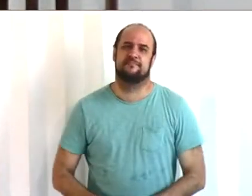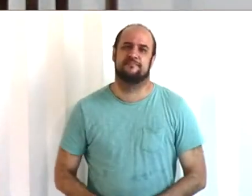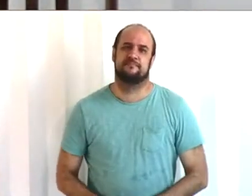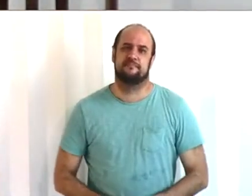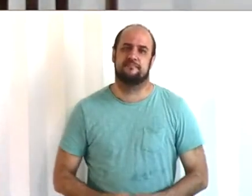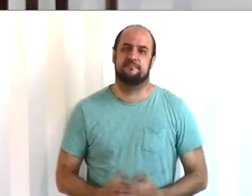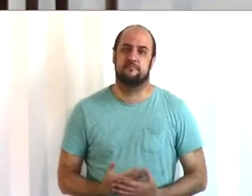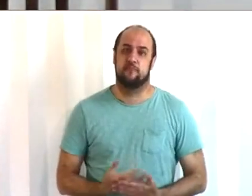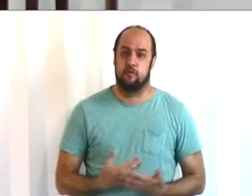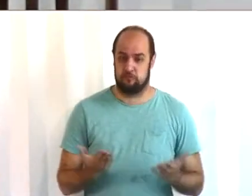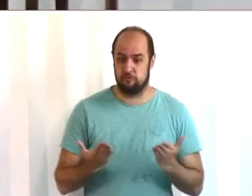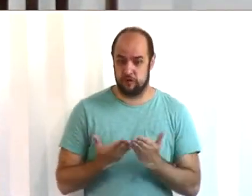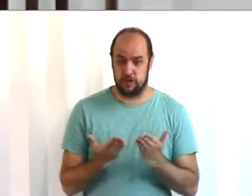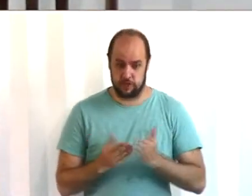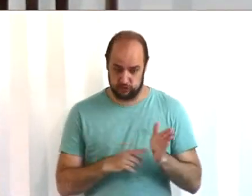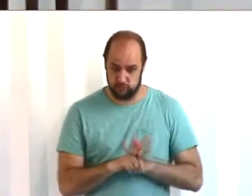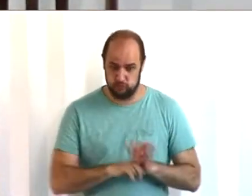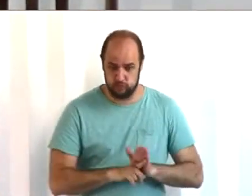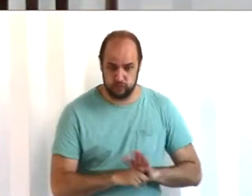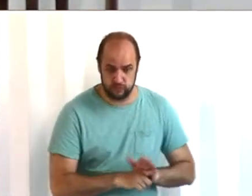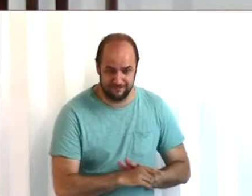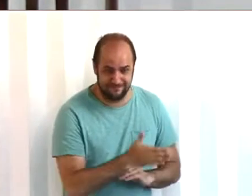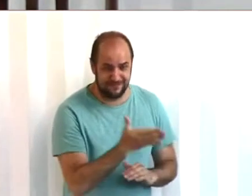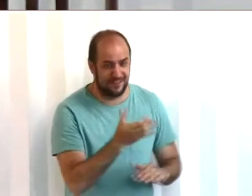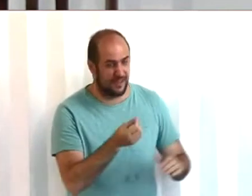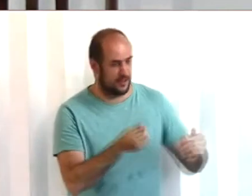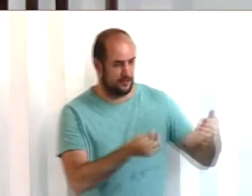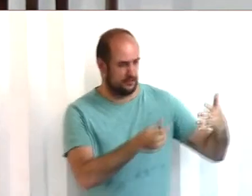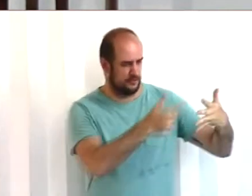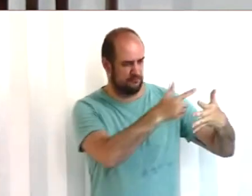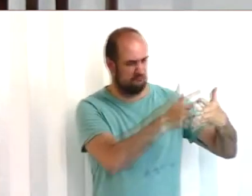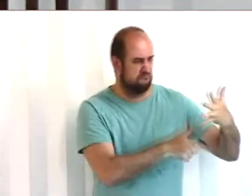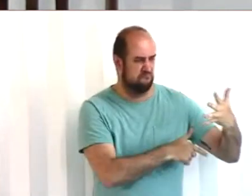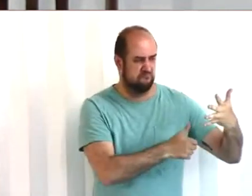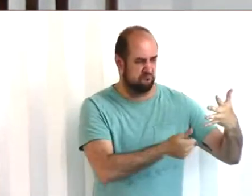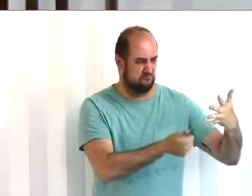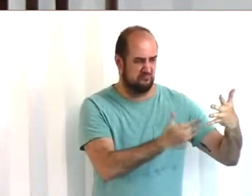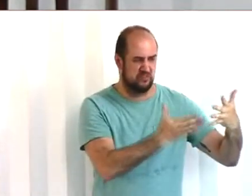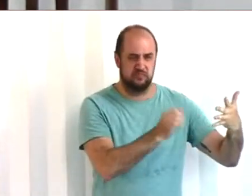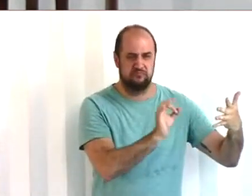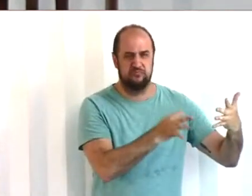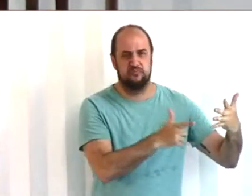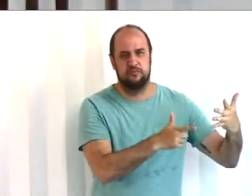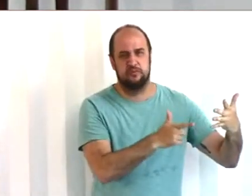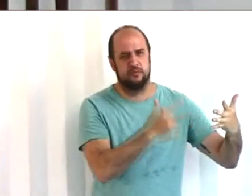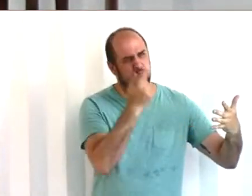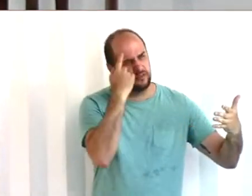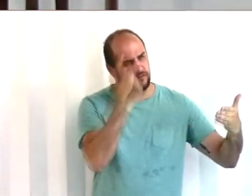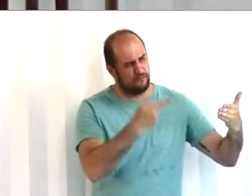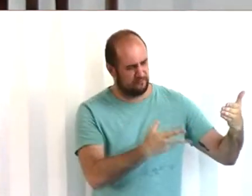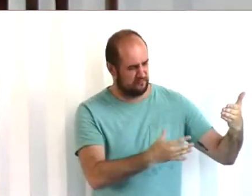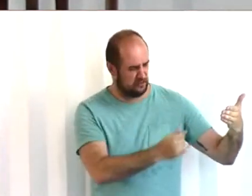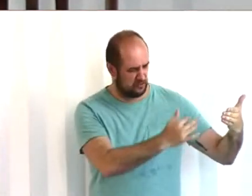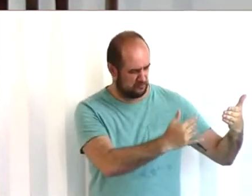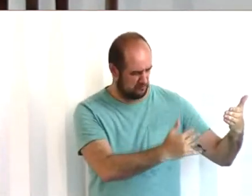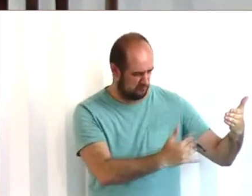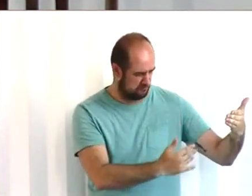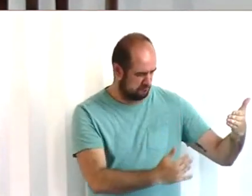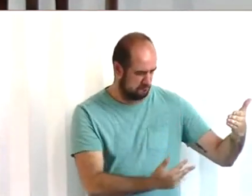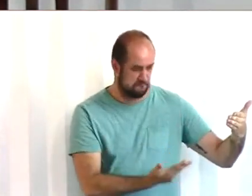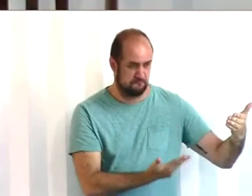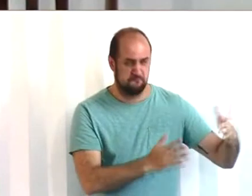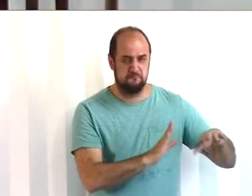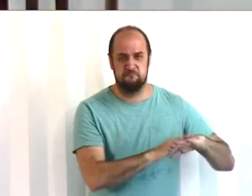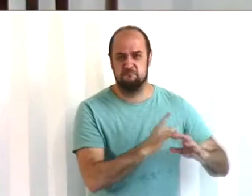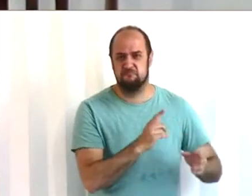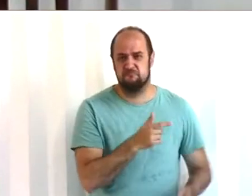Entre as buscas dos cristãos, entre os 10, ele não está. Eu não fui até os 20, será que ele estaria até os 20 assuntos